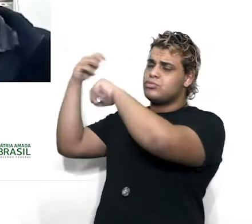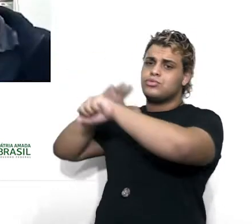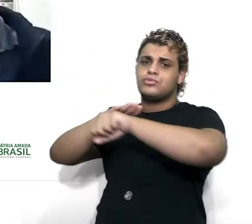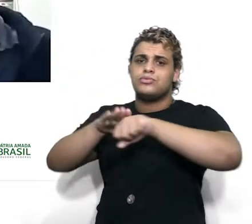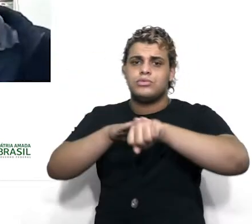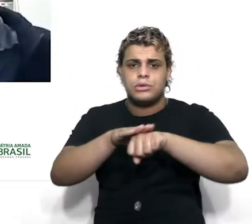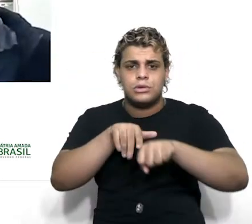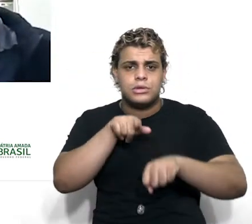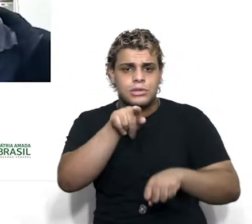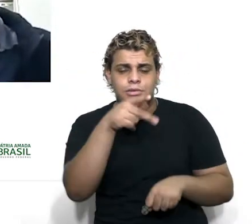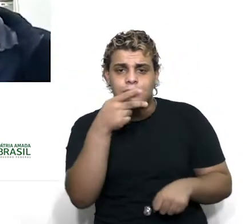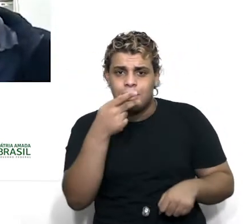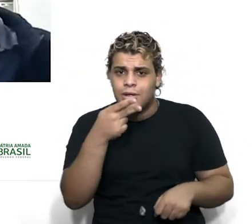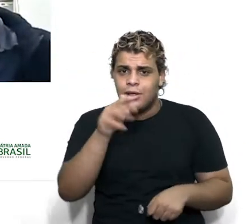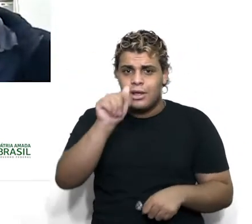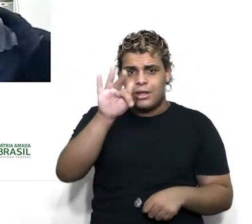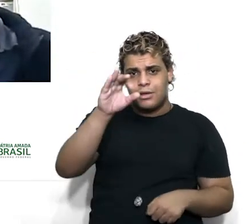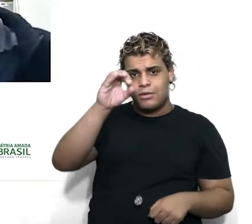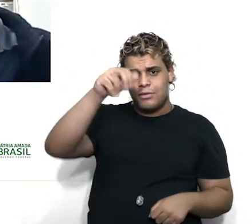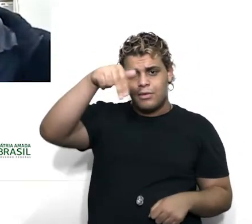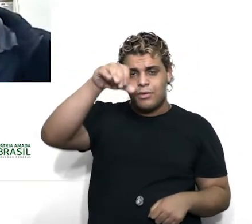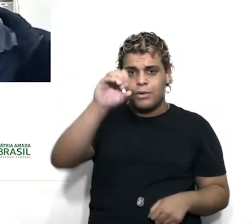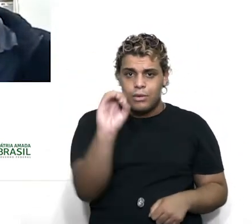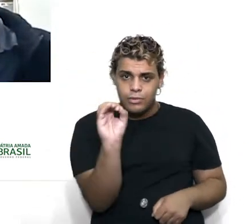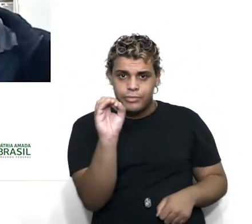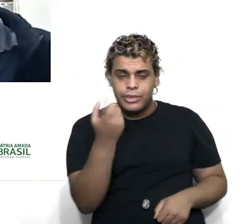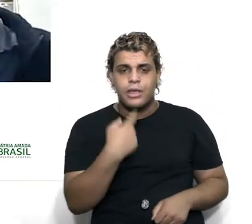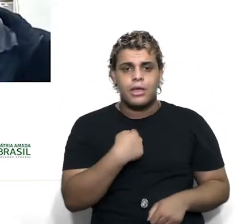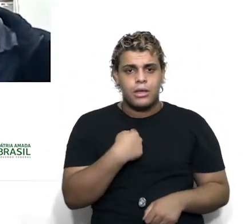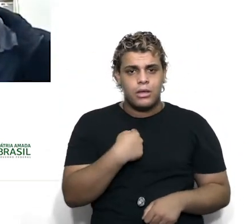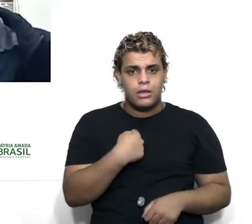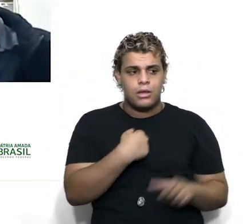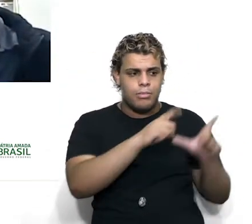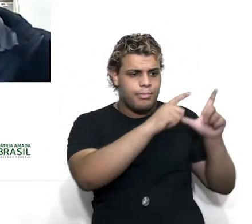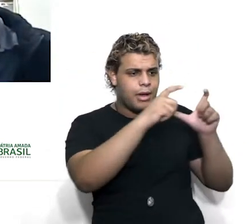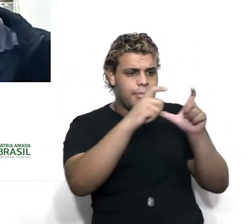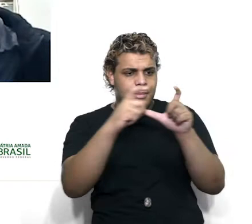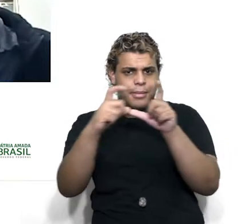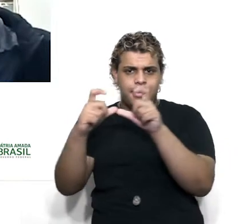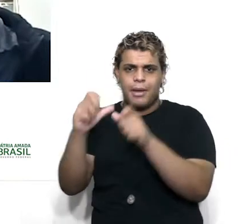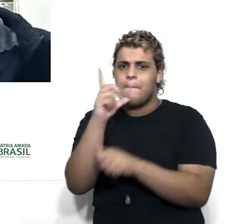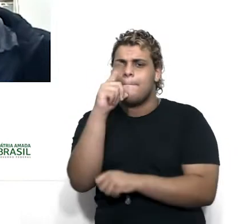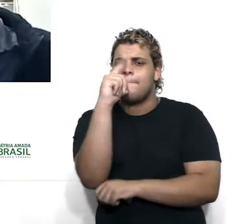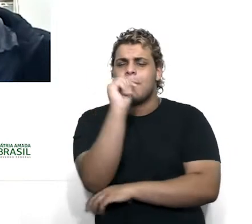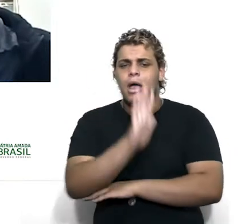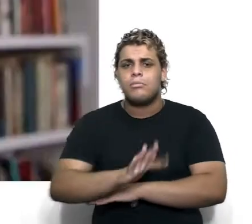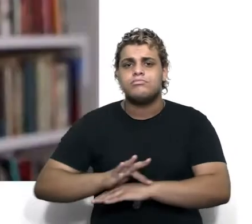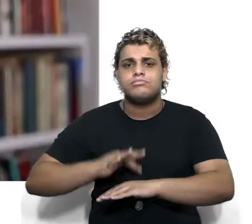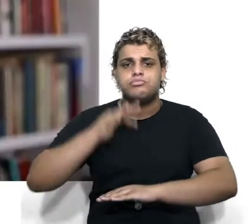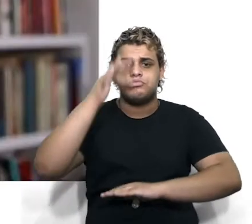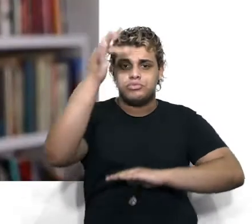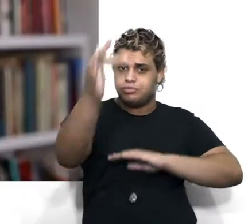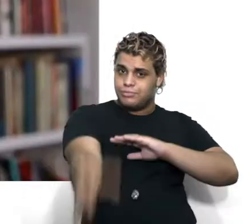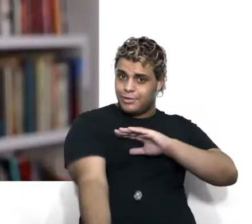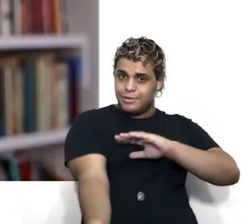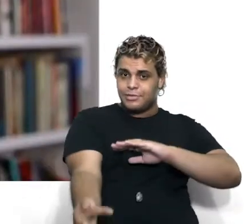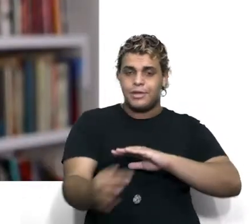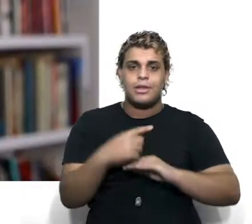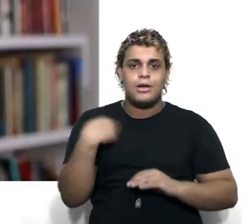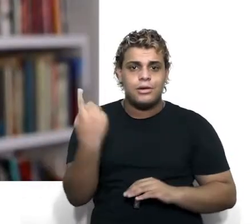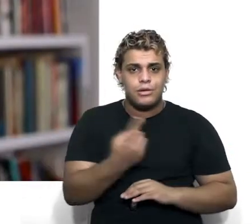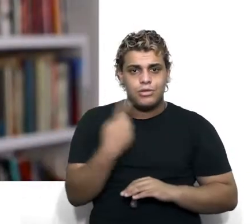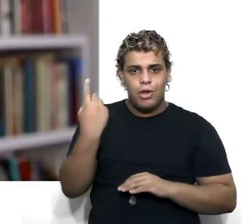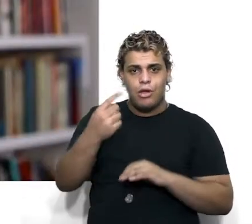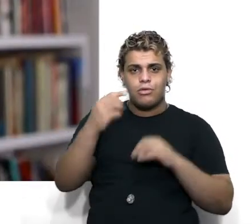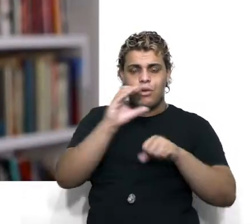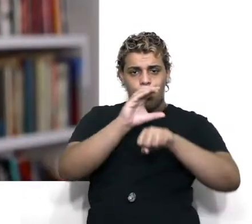você disse mais ou menos isso: Afonso, já que eu vou atravessar o Atlântico, vamos fazer oficina. Você lembra que você foi